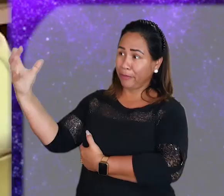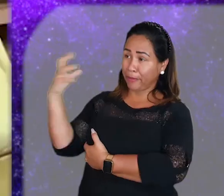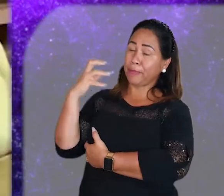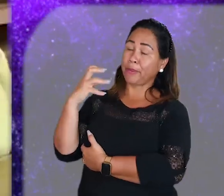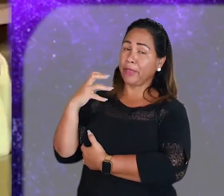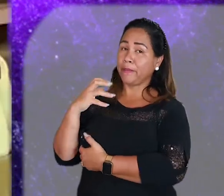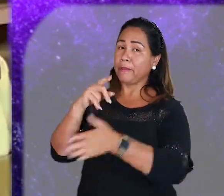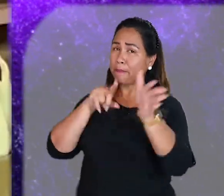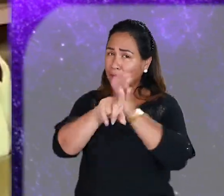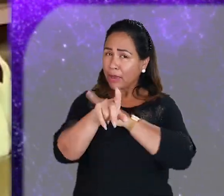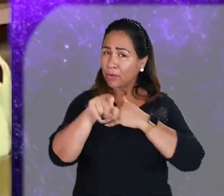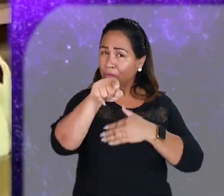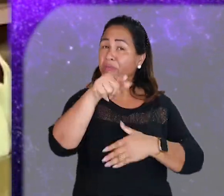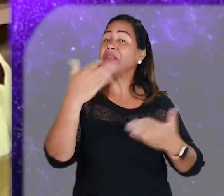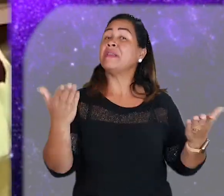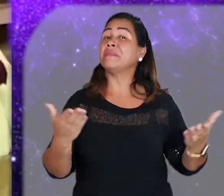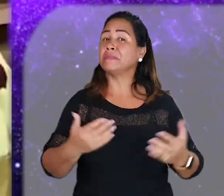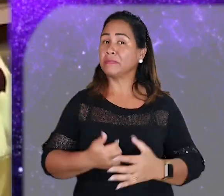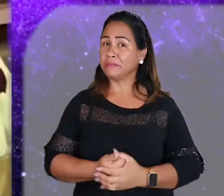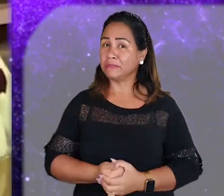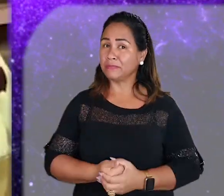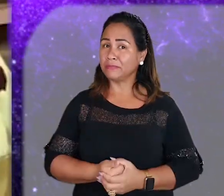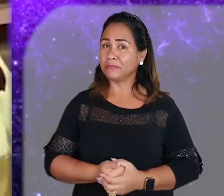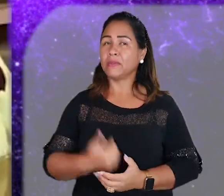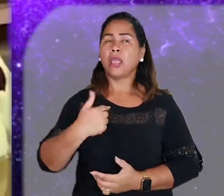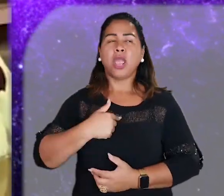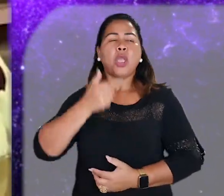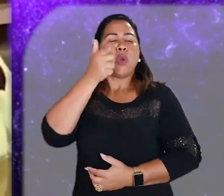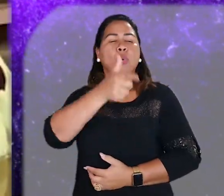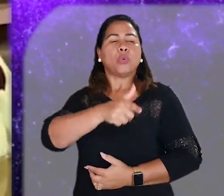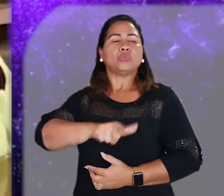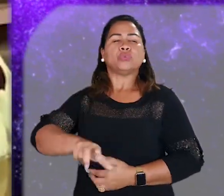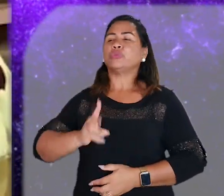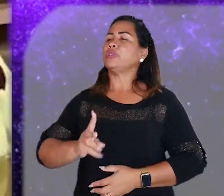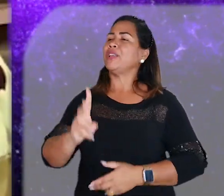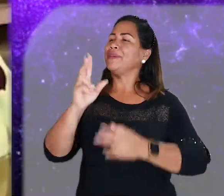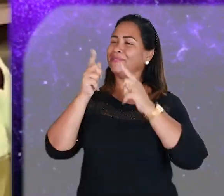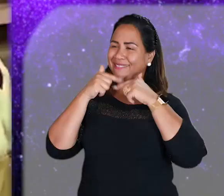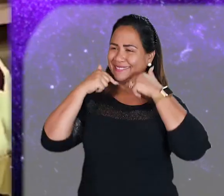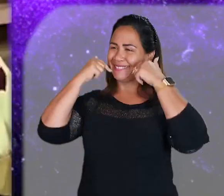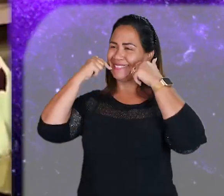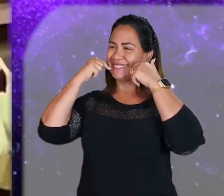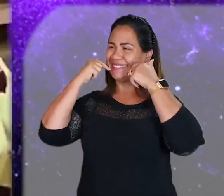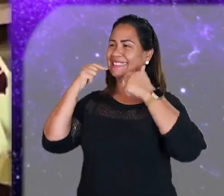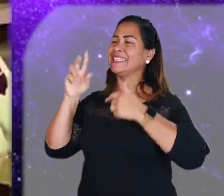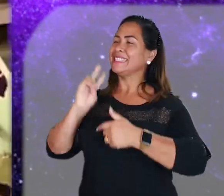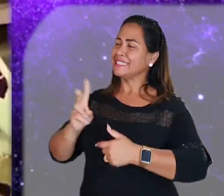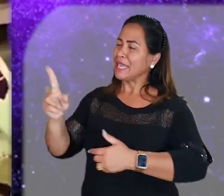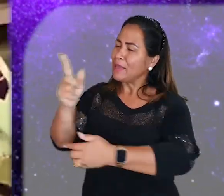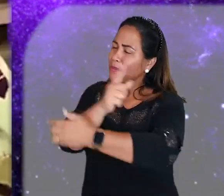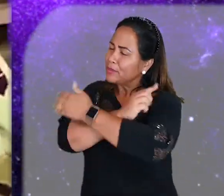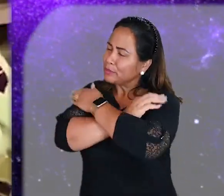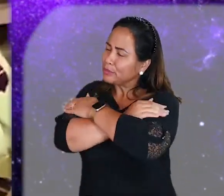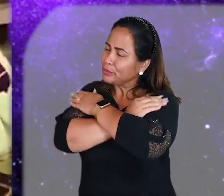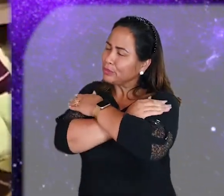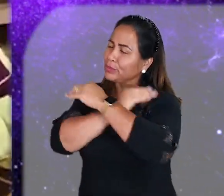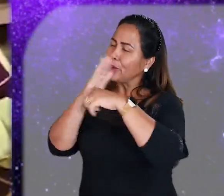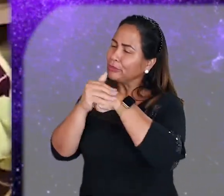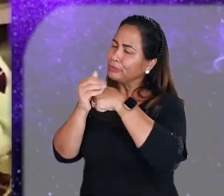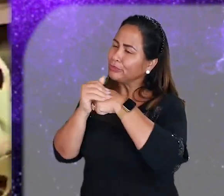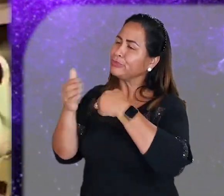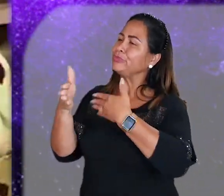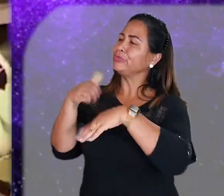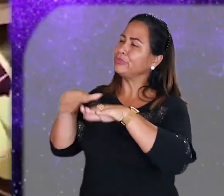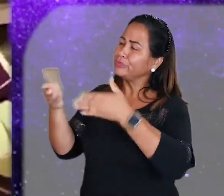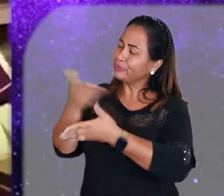ela foi mal humorada com você e você eu continuei sendo bem humorada continuar